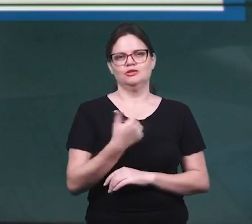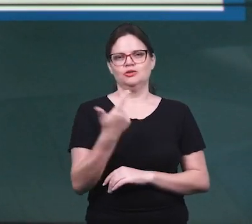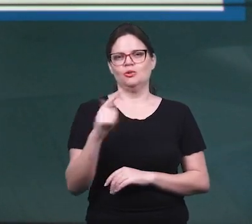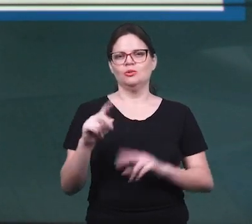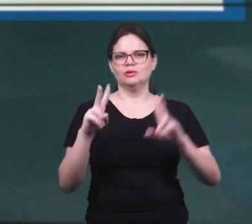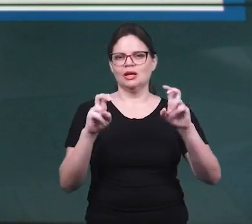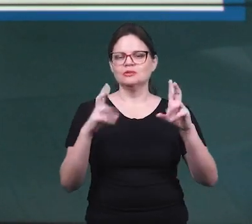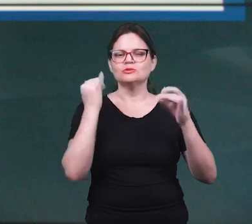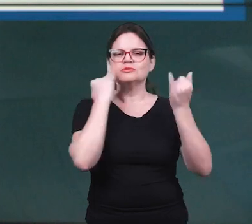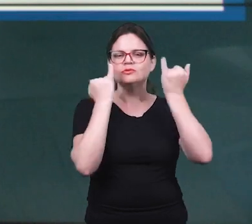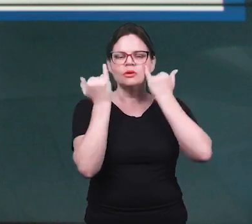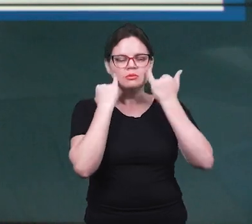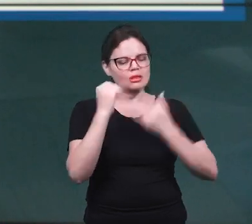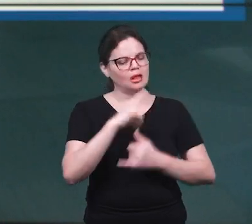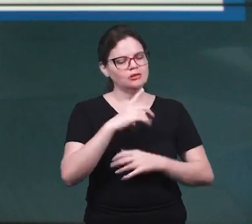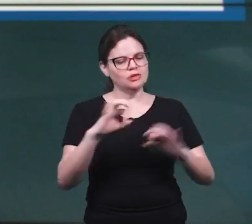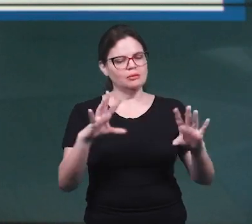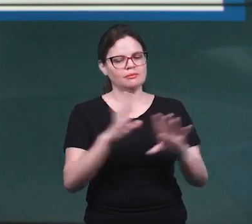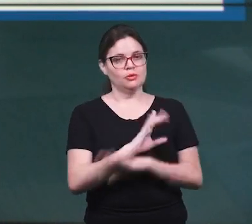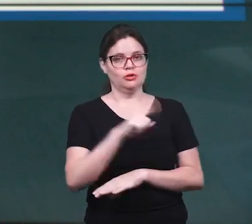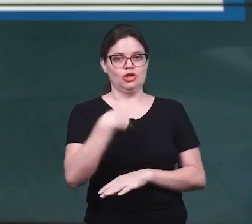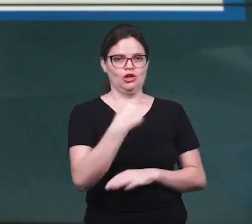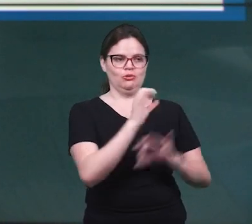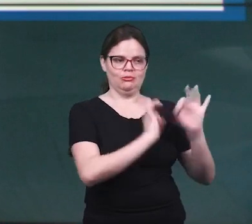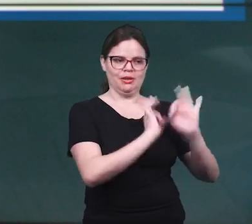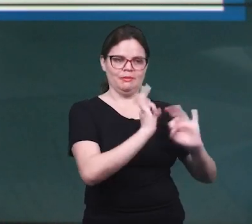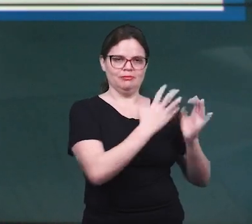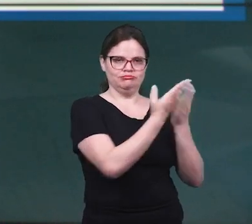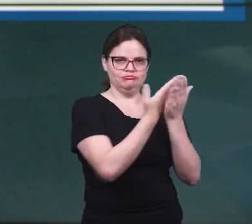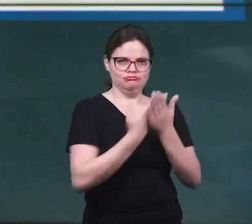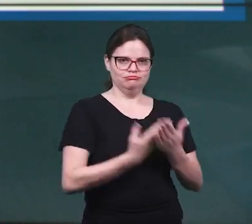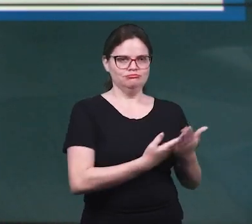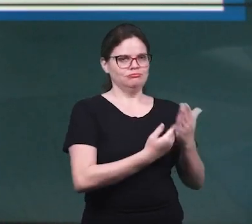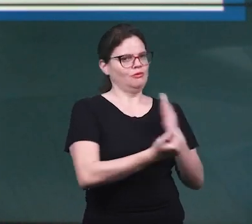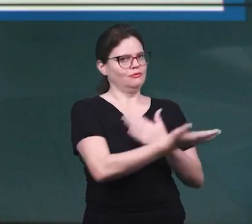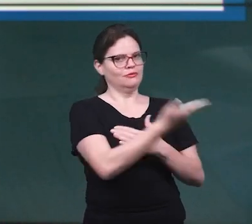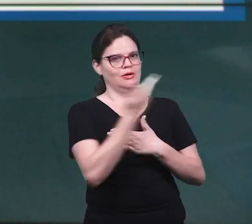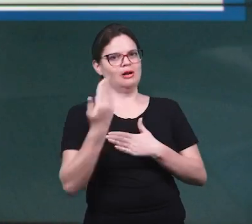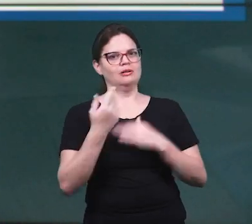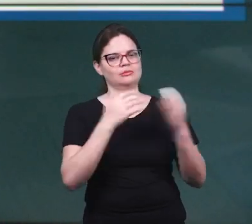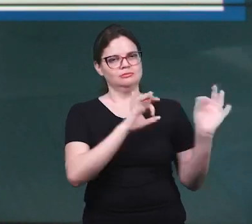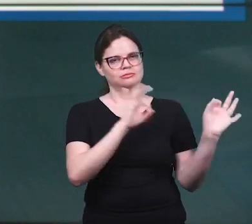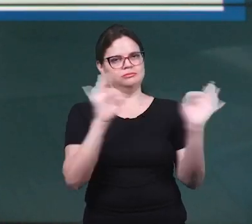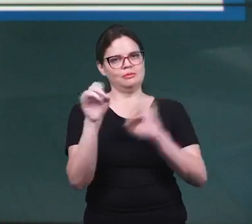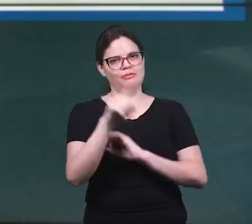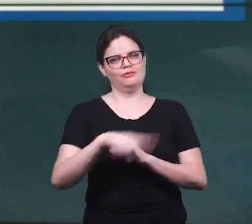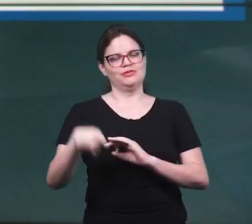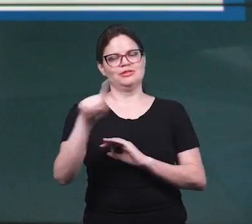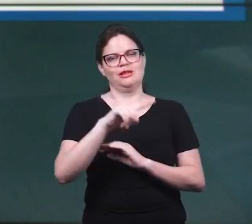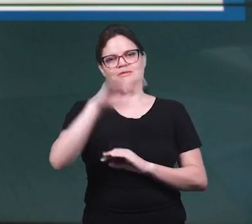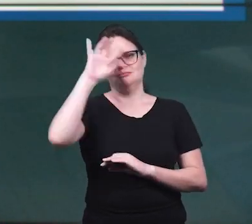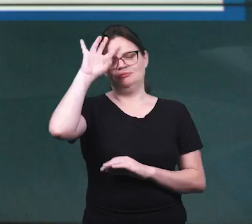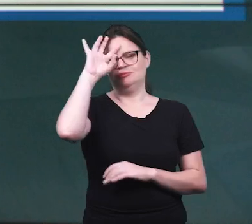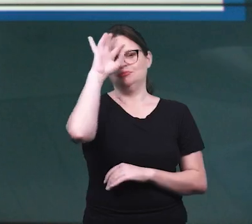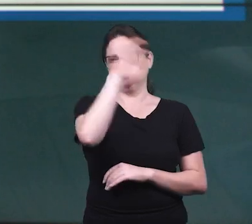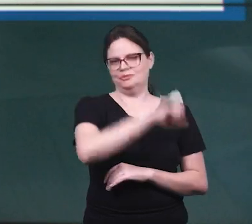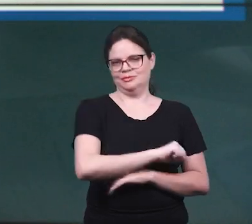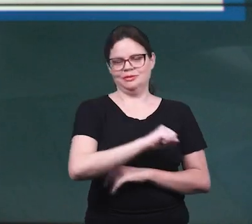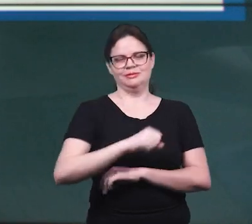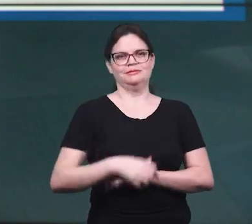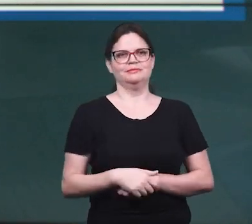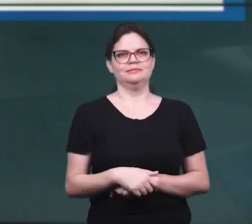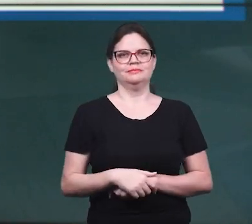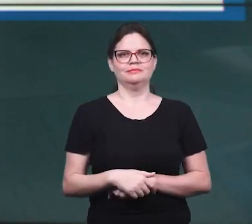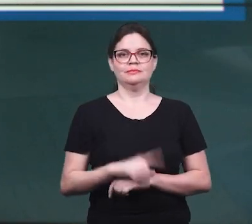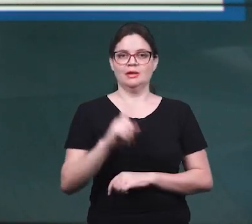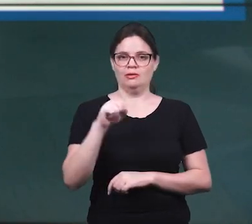outras informações que nós já estamos nos preparando para trazer para quem tiver interesse.